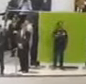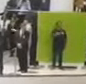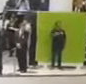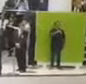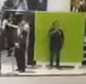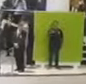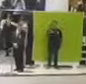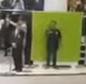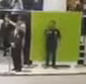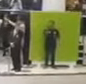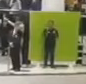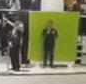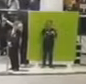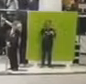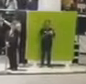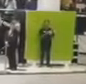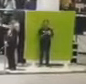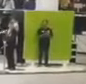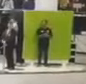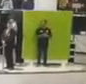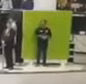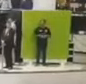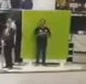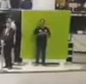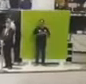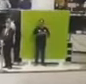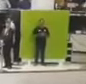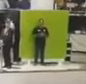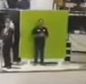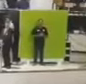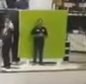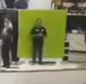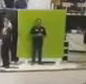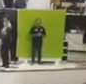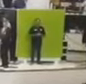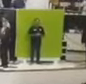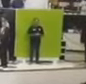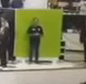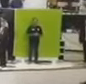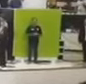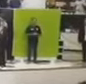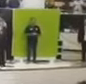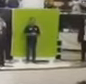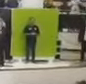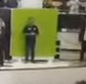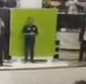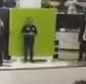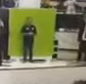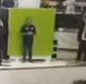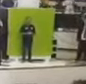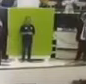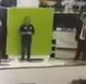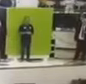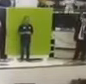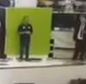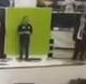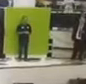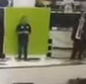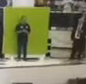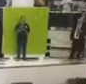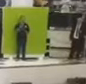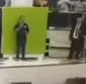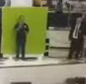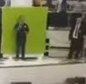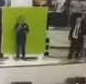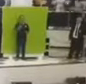A 40ª pessoa para Jesus. Onde está você? Onde está você?